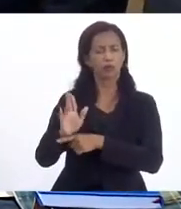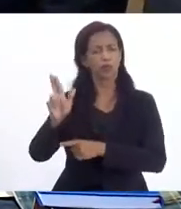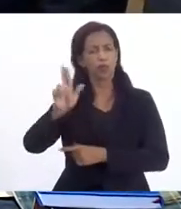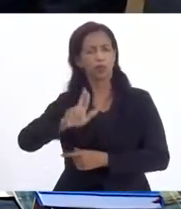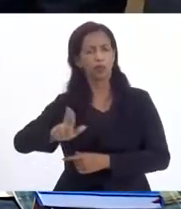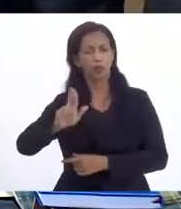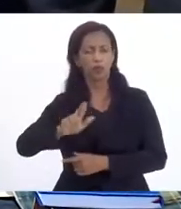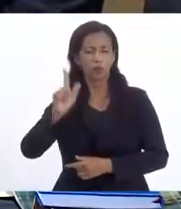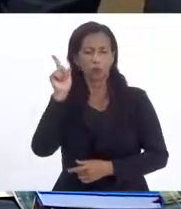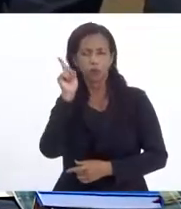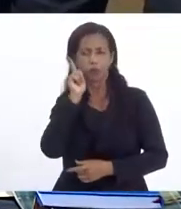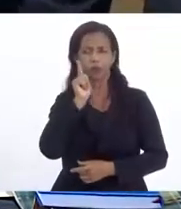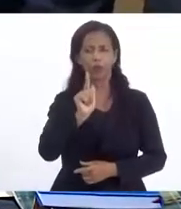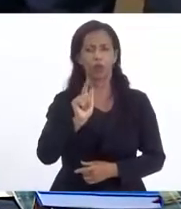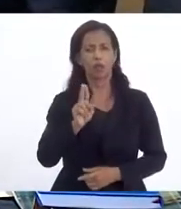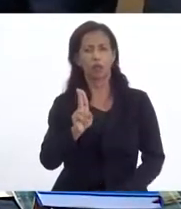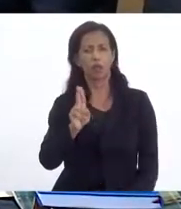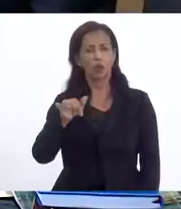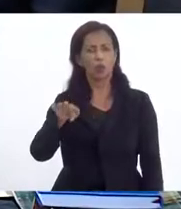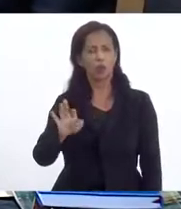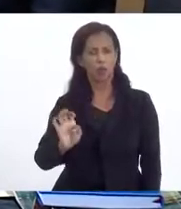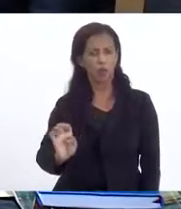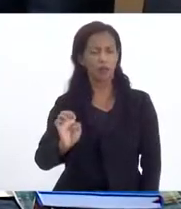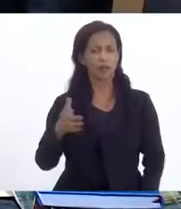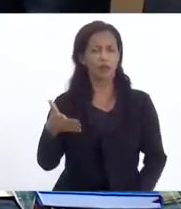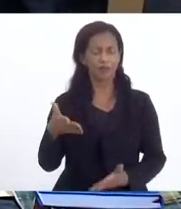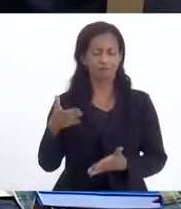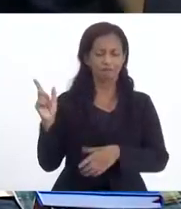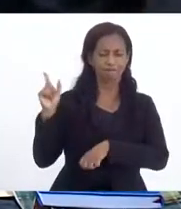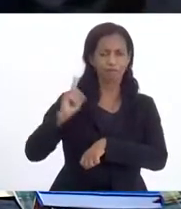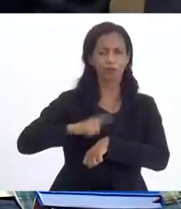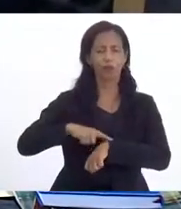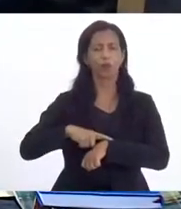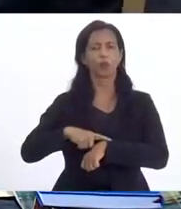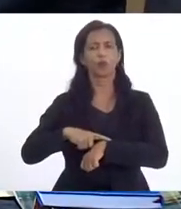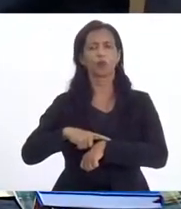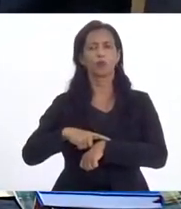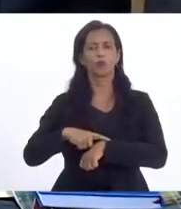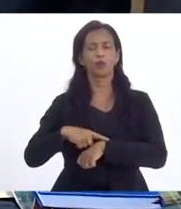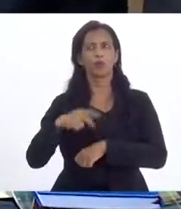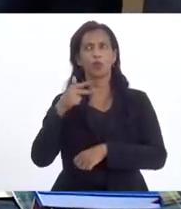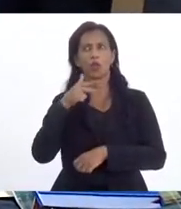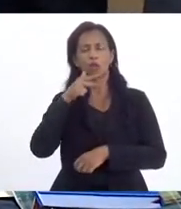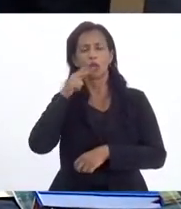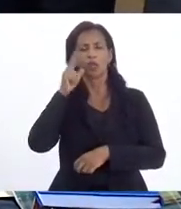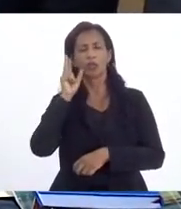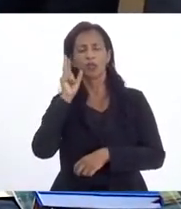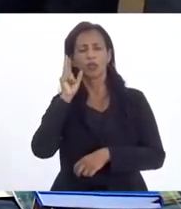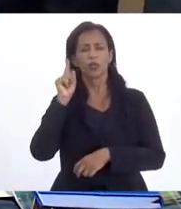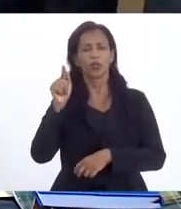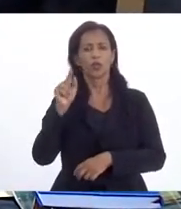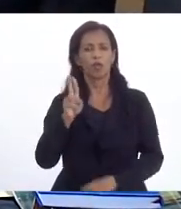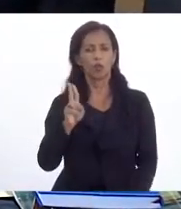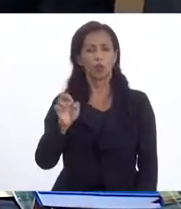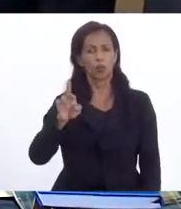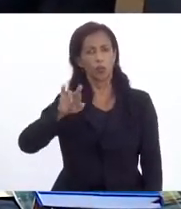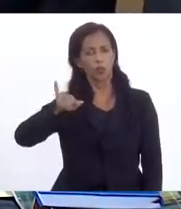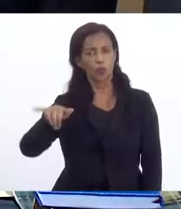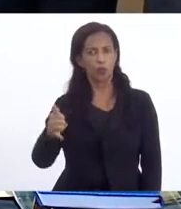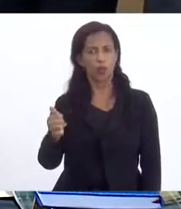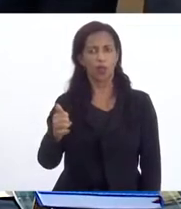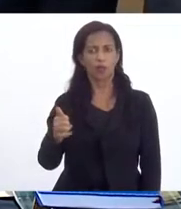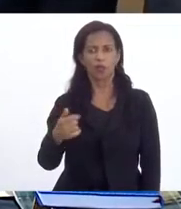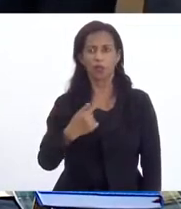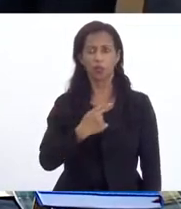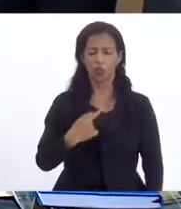uma conquista grande da UENF, que no ato de anteontem, lá na UERJ, o governador